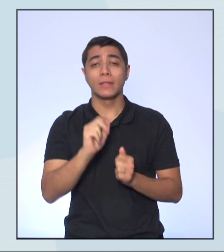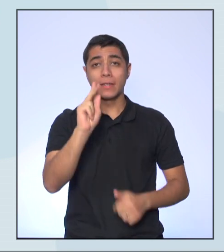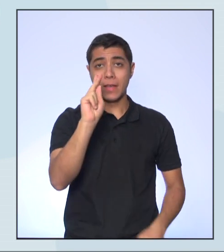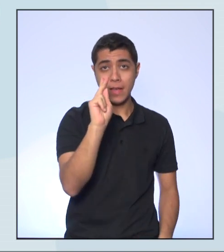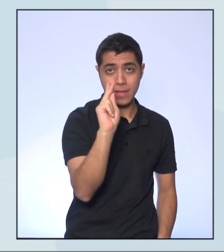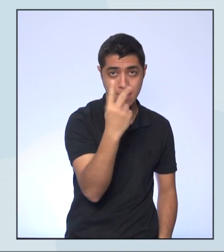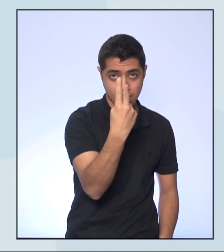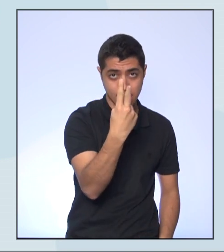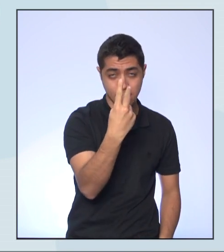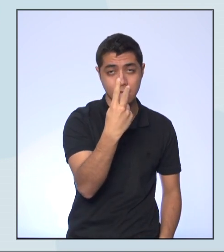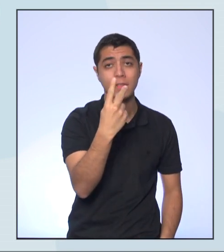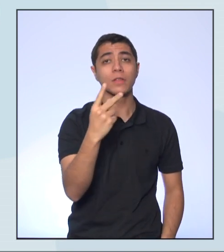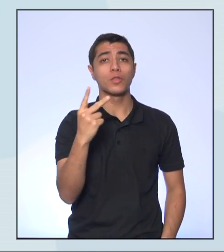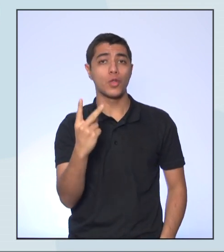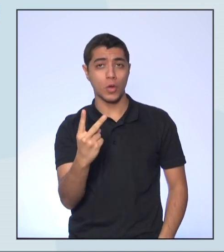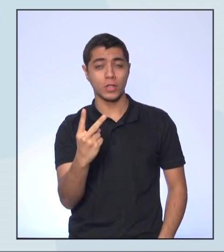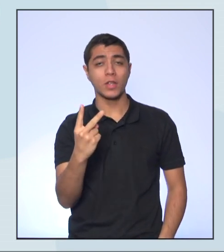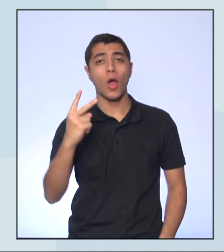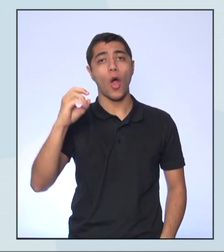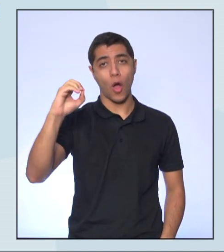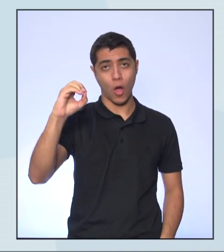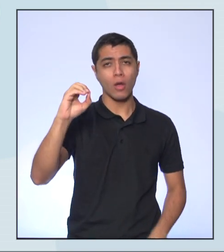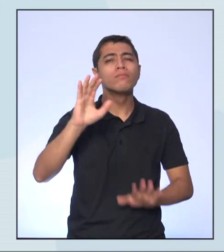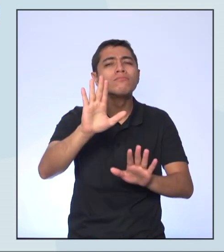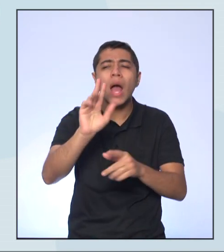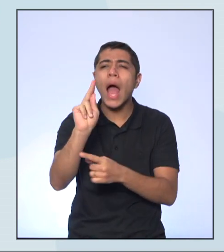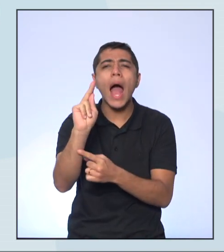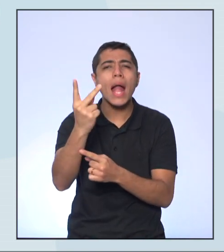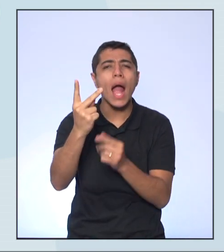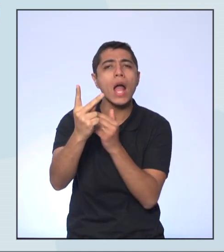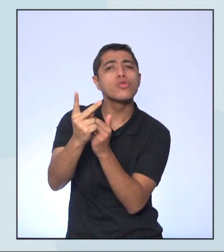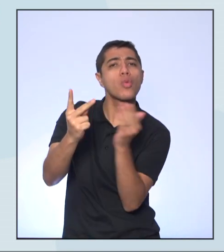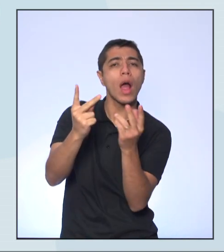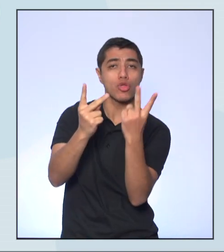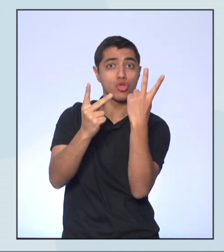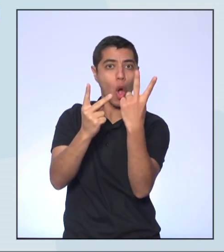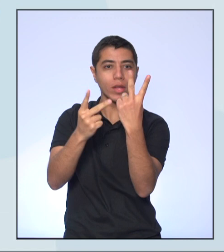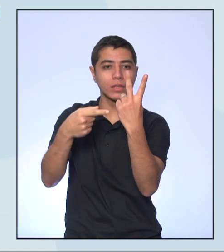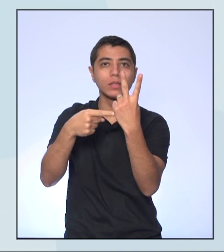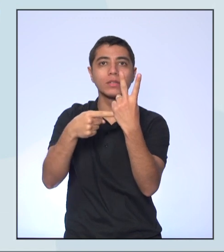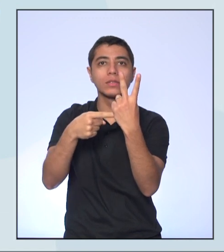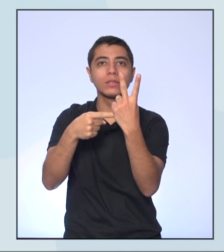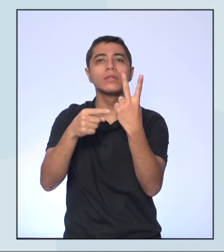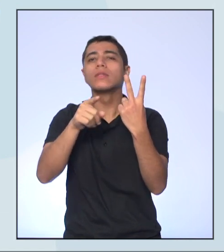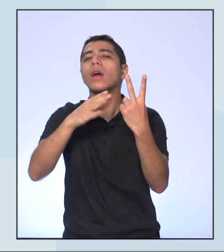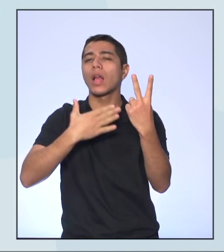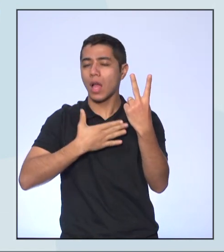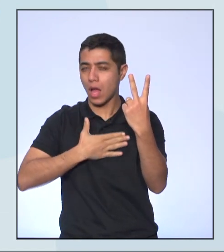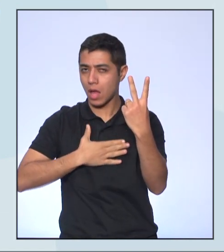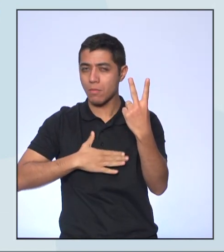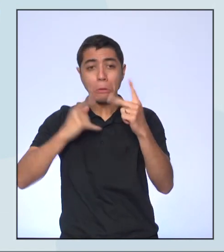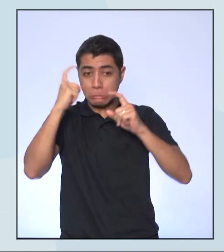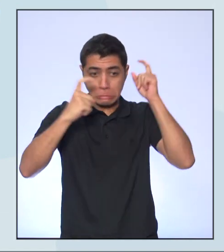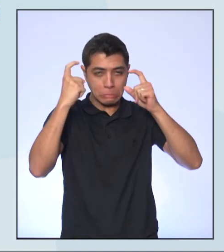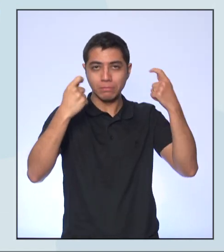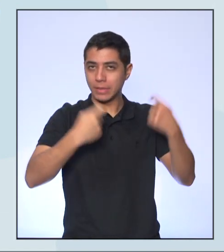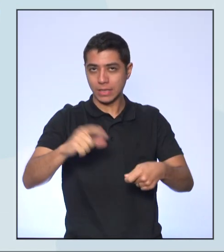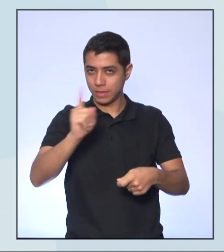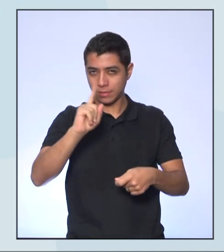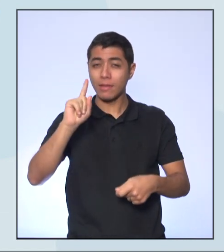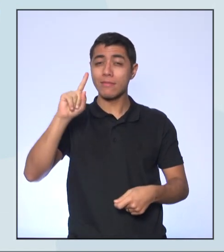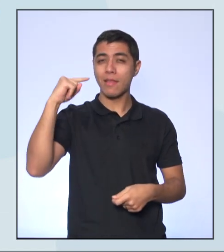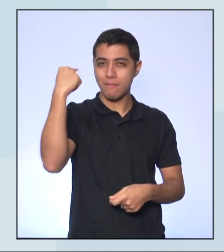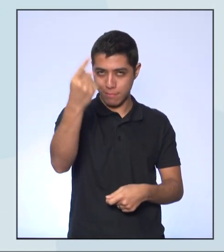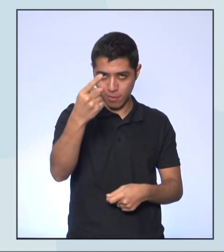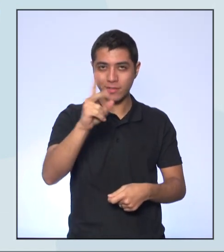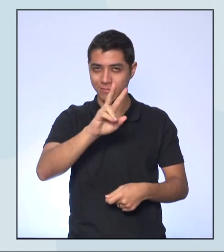agora, porque lá no terceiro bimestre vocês vão aprender isso daí, vocês vão adorar. É o máximo, chama balanceamento, tá? Vocês vão amar. Então,